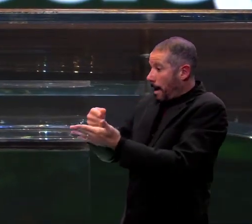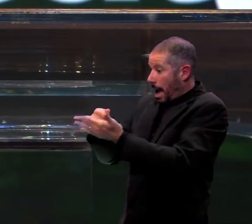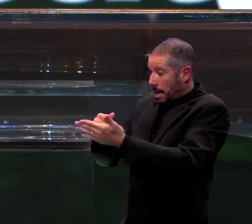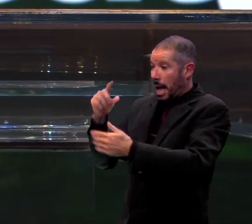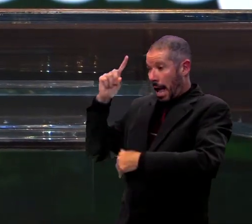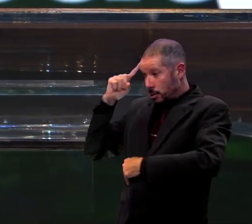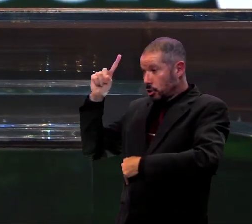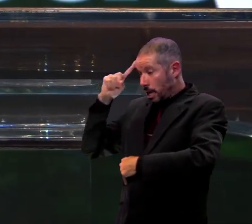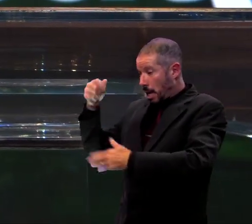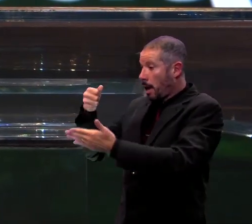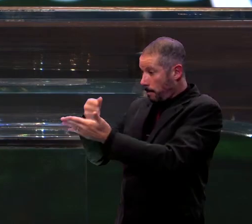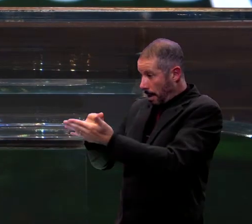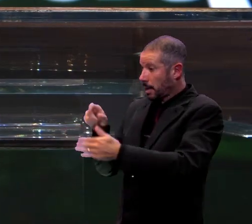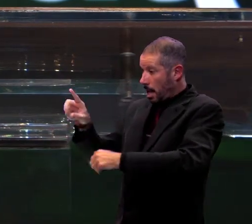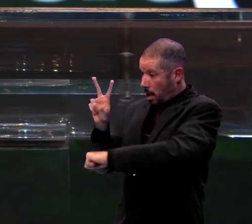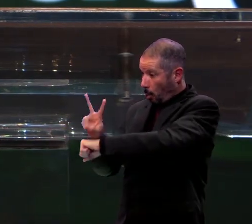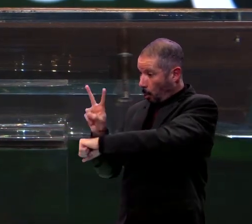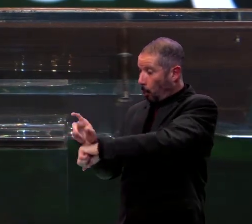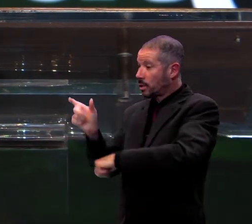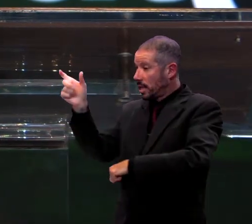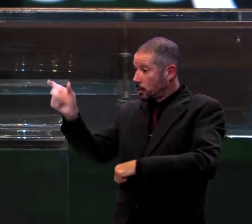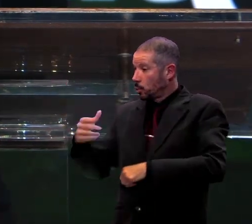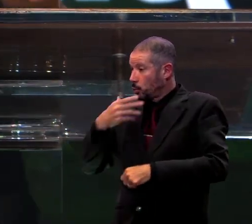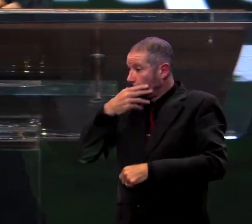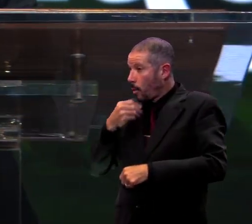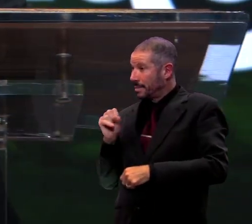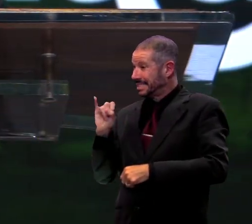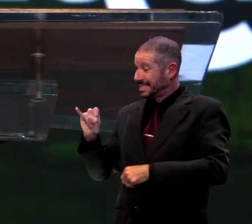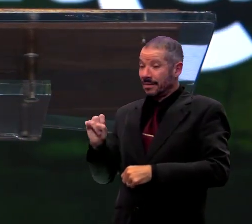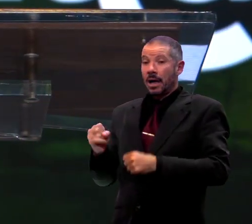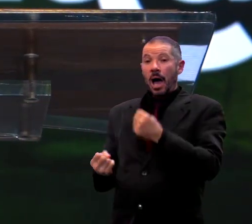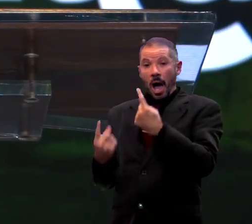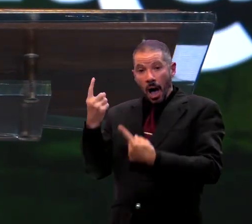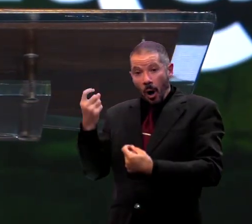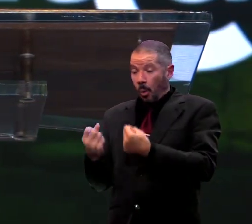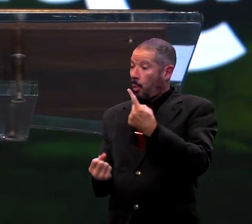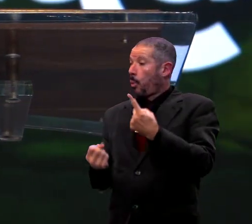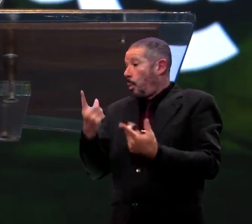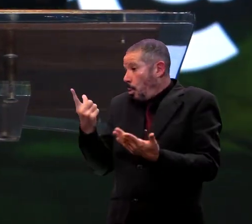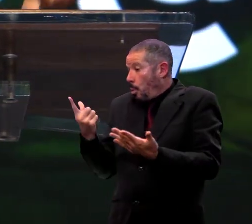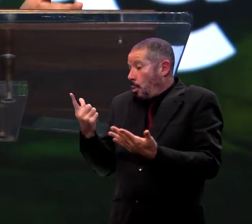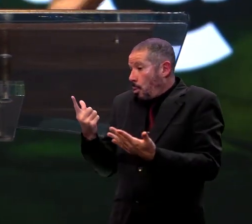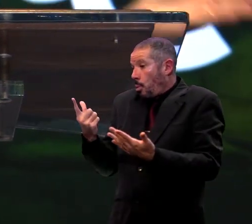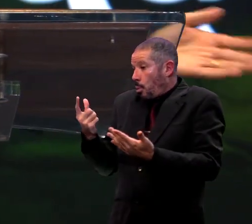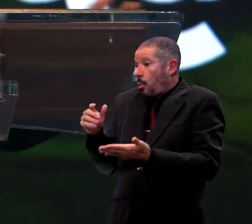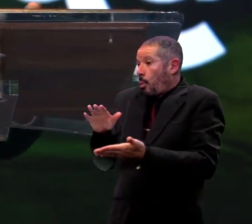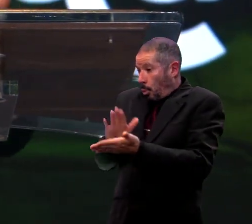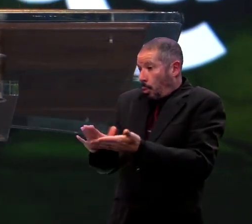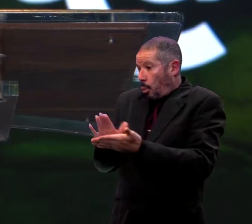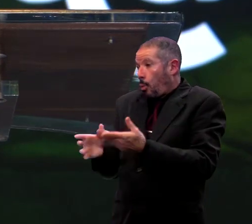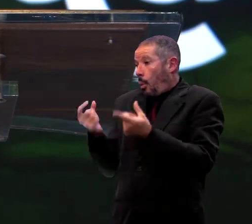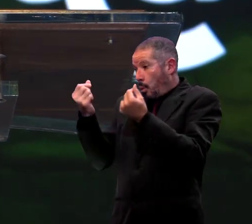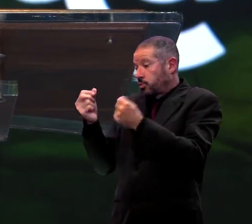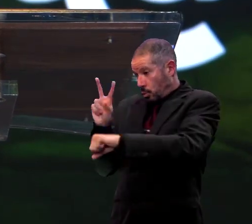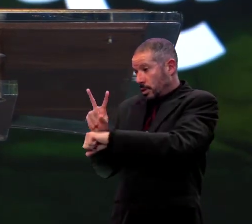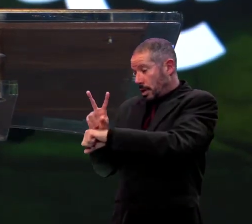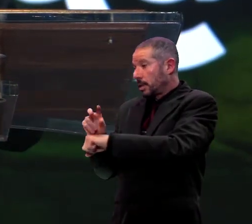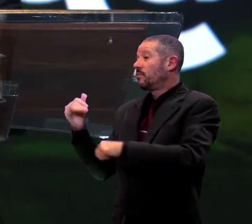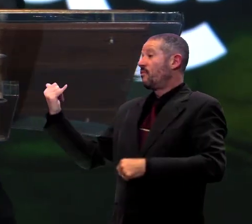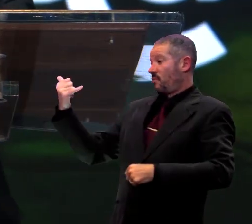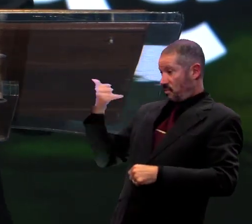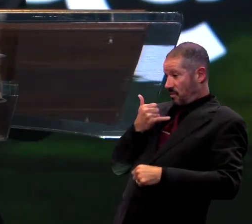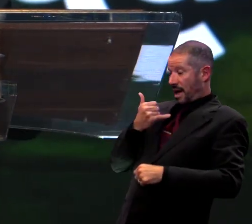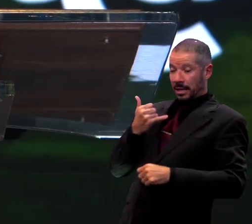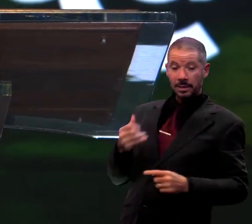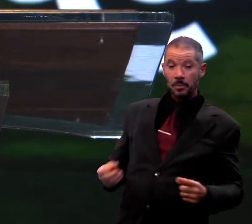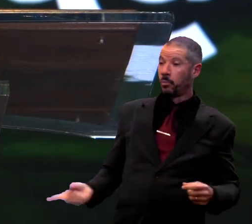diária. Vai lá, cuida dele. Olha, se você tiver mais algum custo para esse cuidado, pode falar que eu vou passar